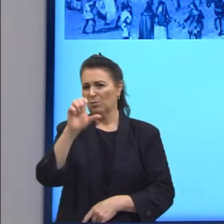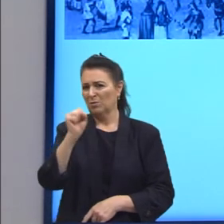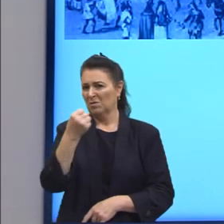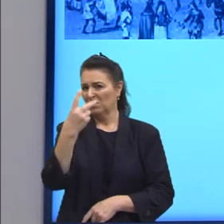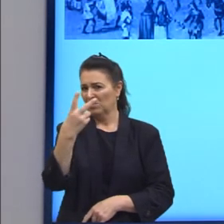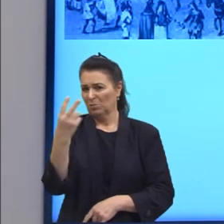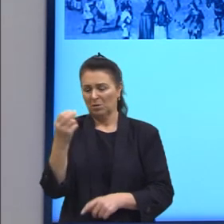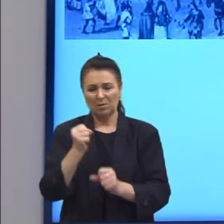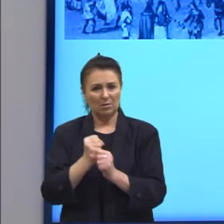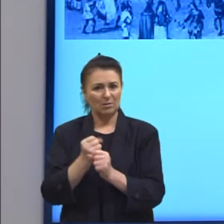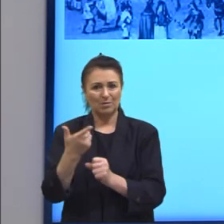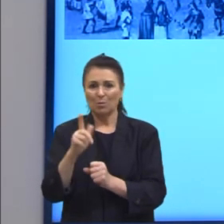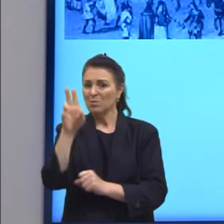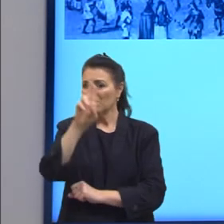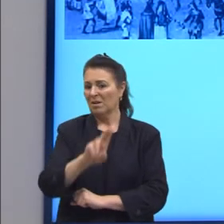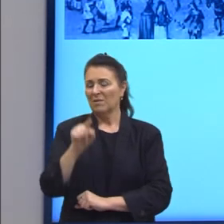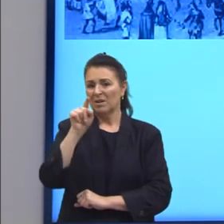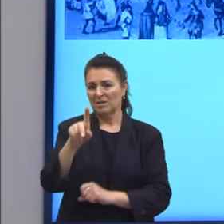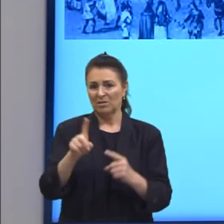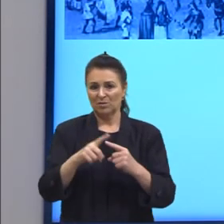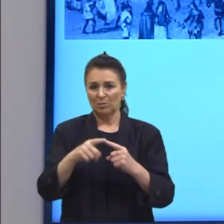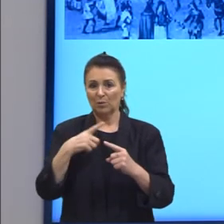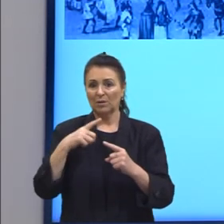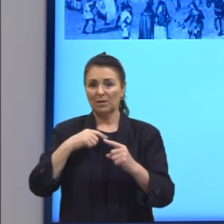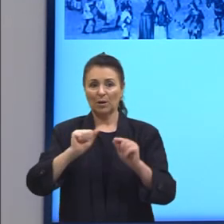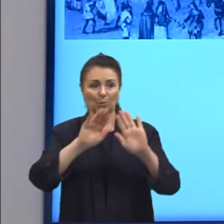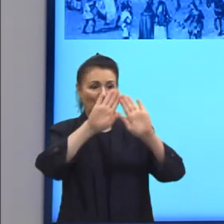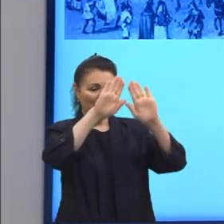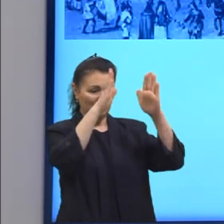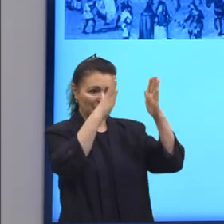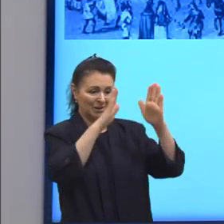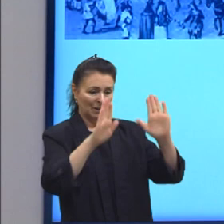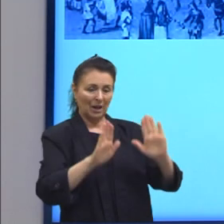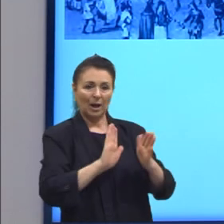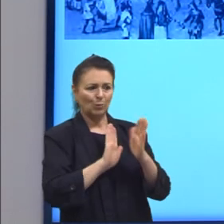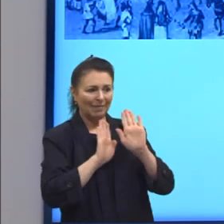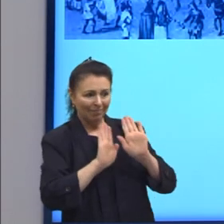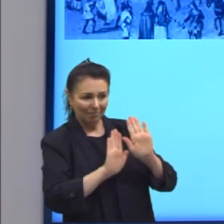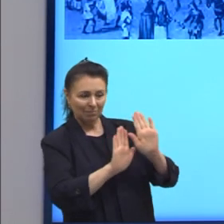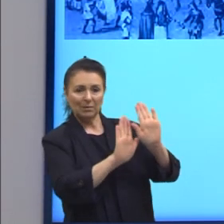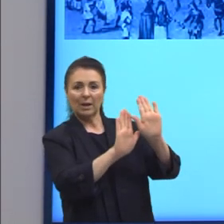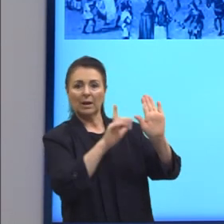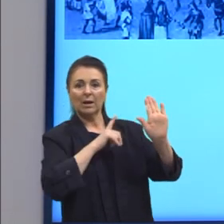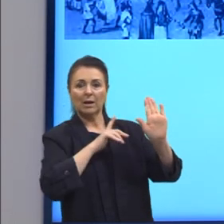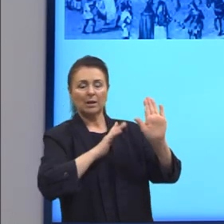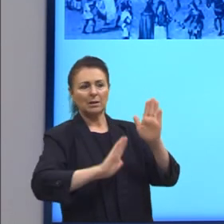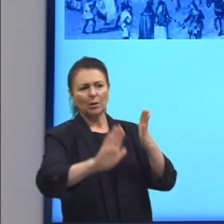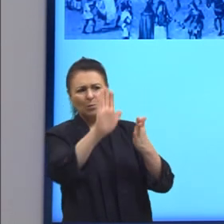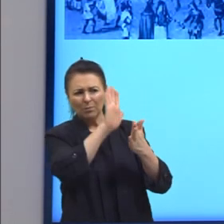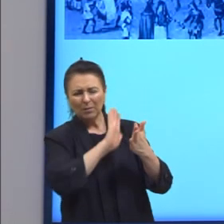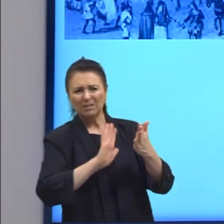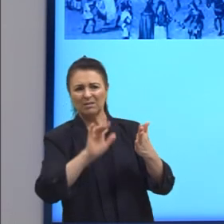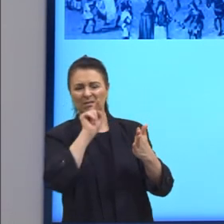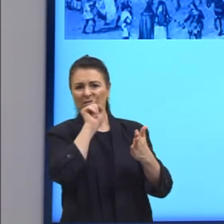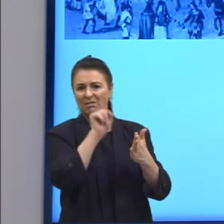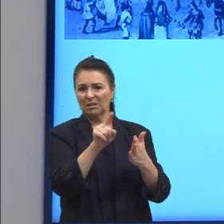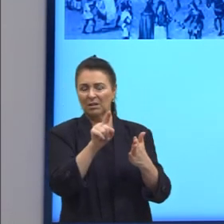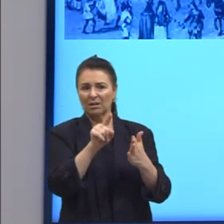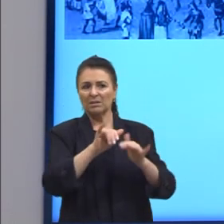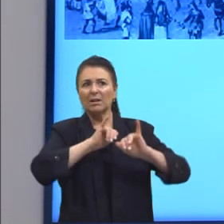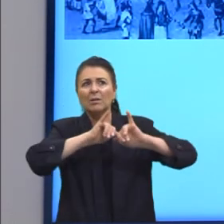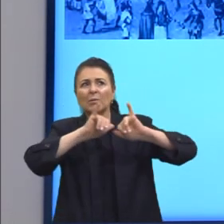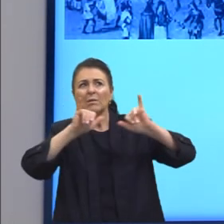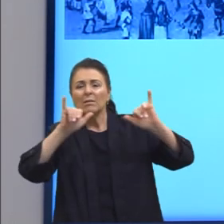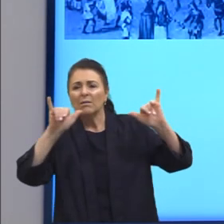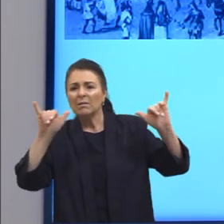do lado tem uma estátua dela né E ali uma cena do que seria então uma aclamação da Independência